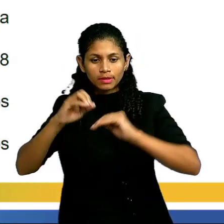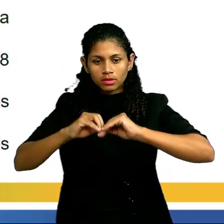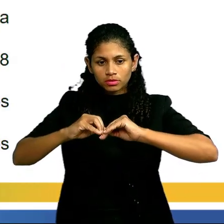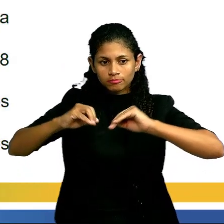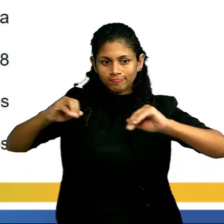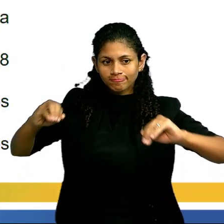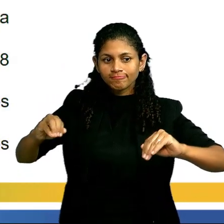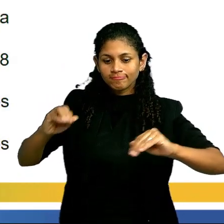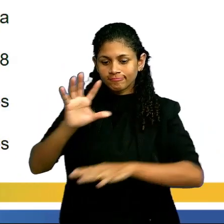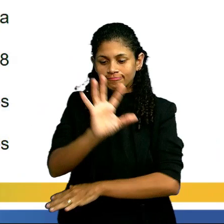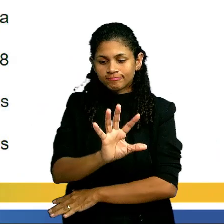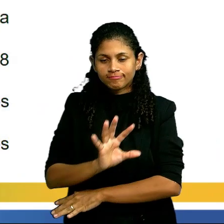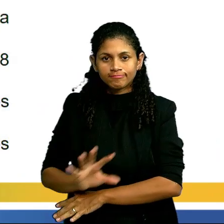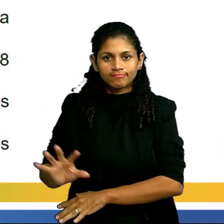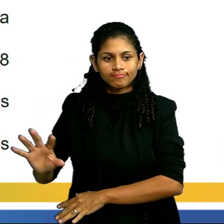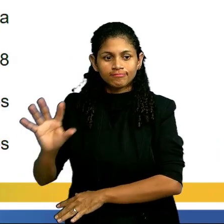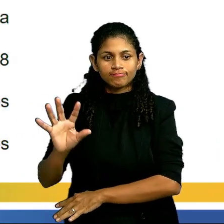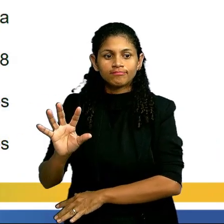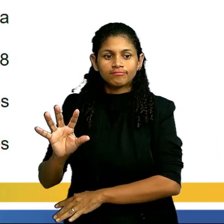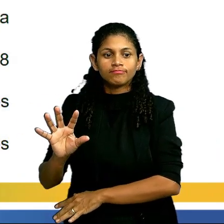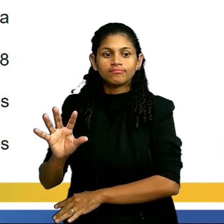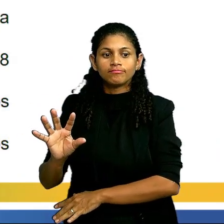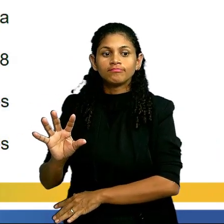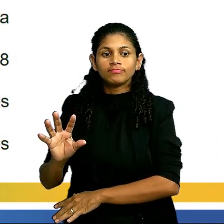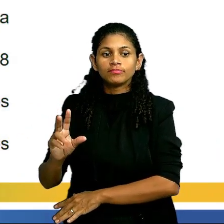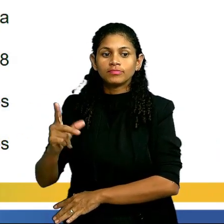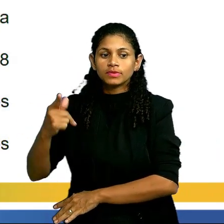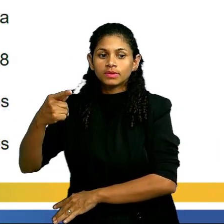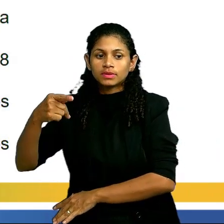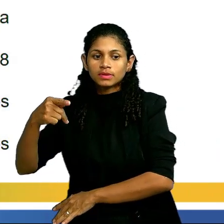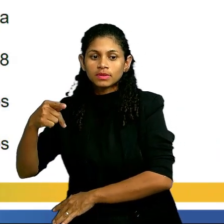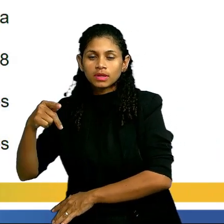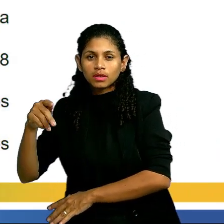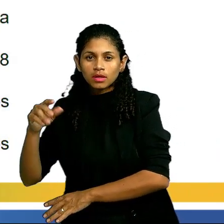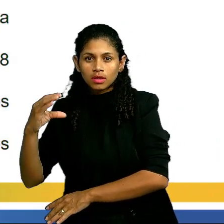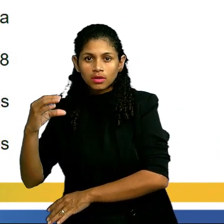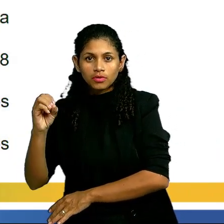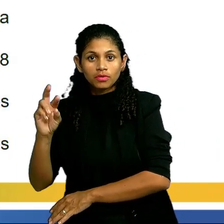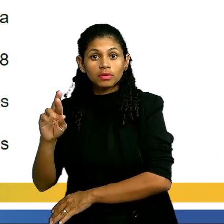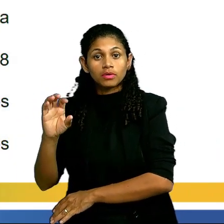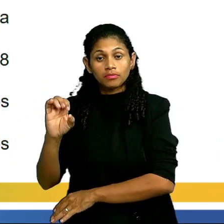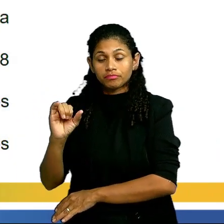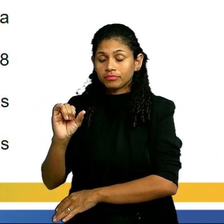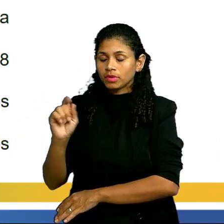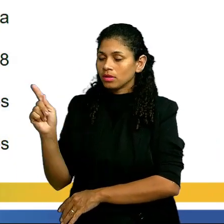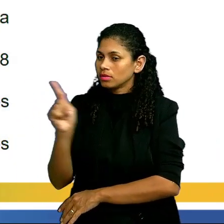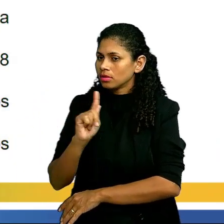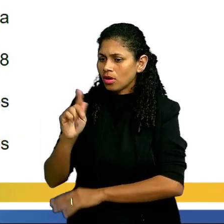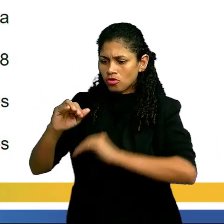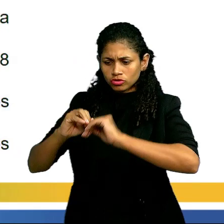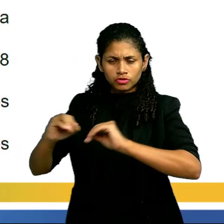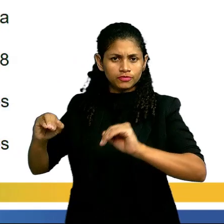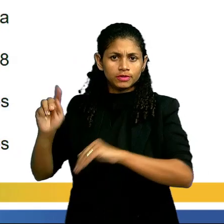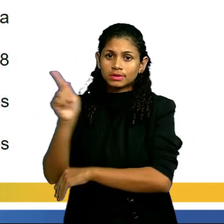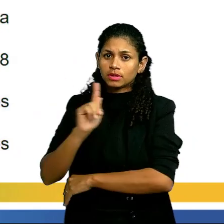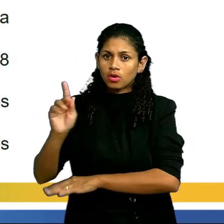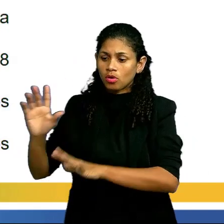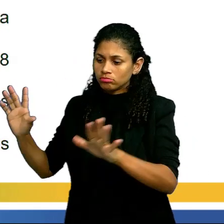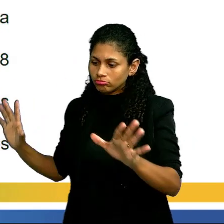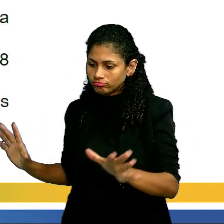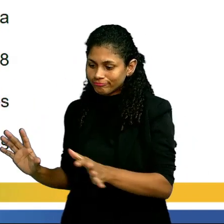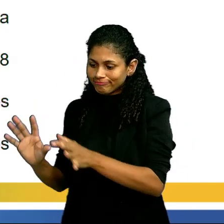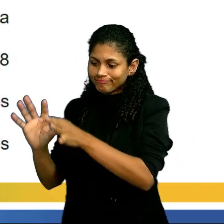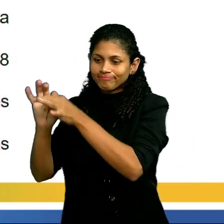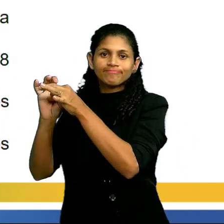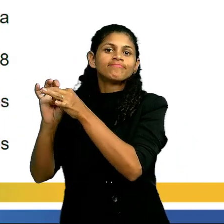dividir o território da Península da Coreia. Não, gente, ele não queria dividir, ele queria tornar a Coreia, assim como o Vietnã, uma